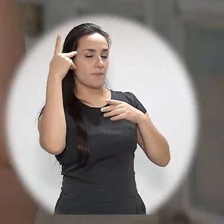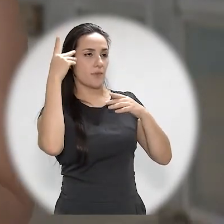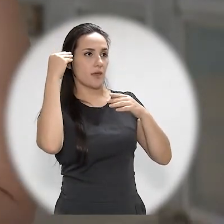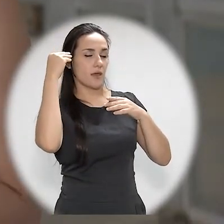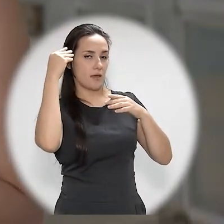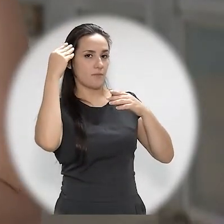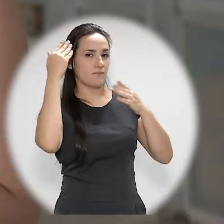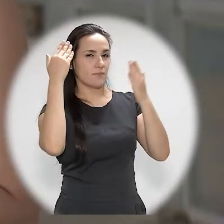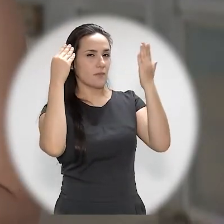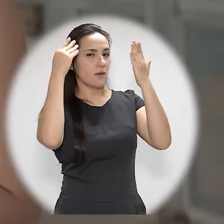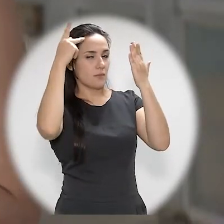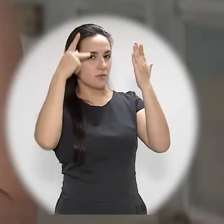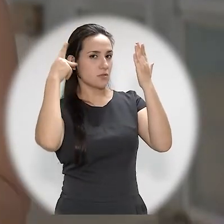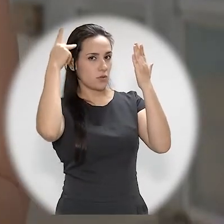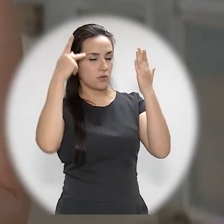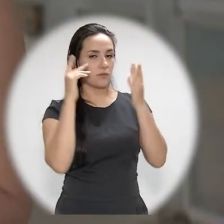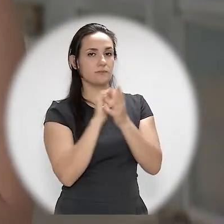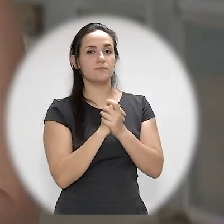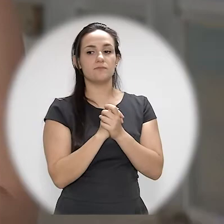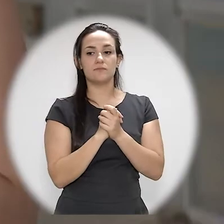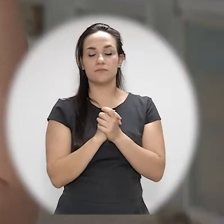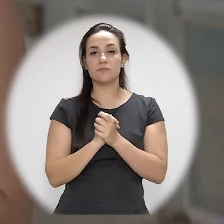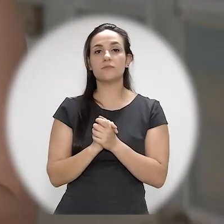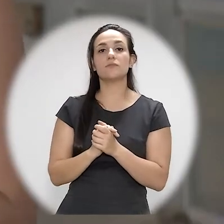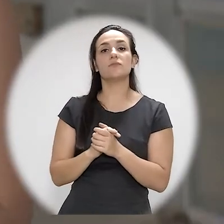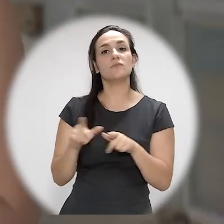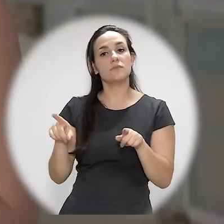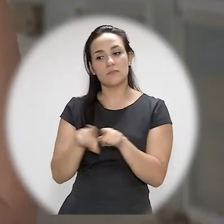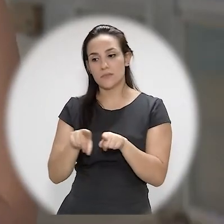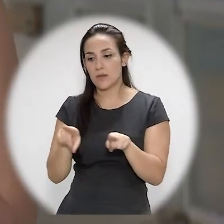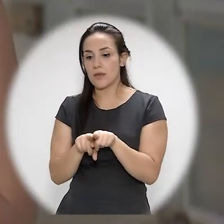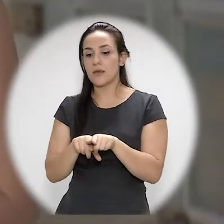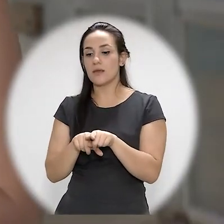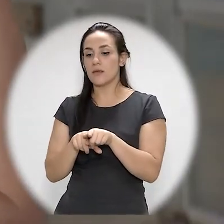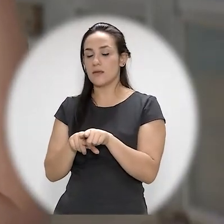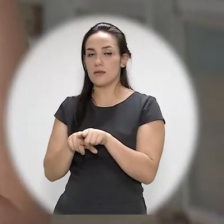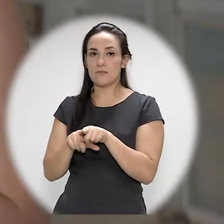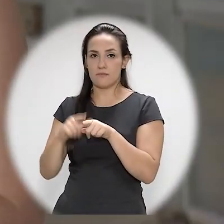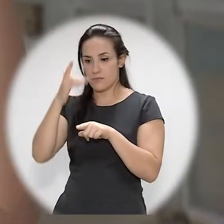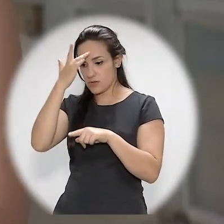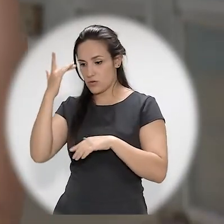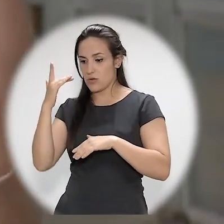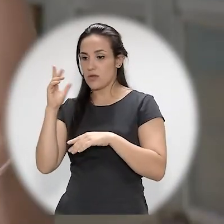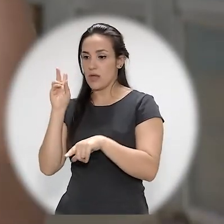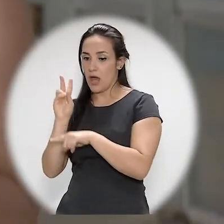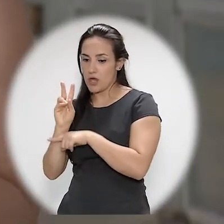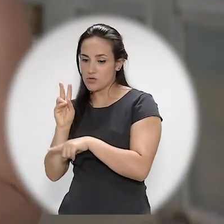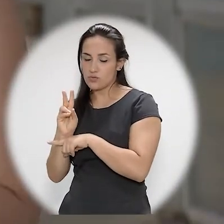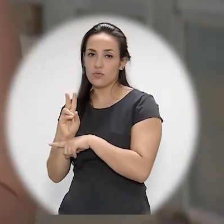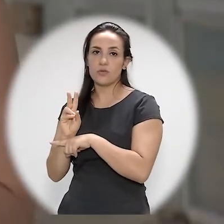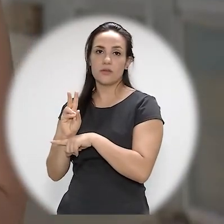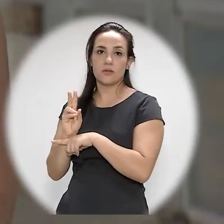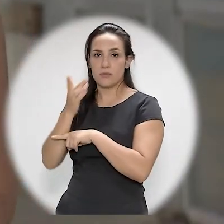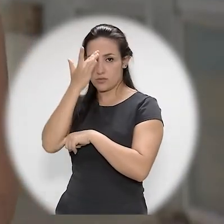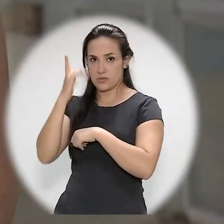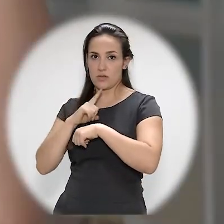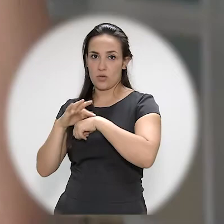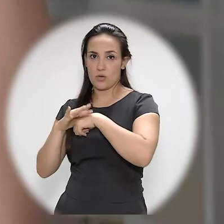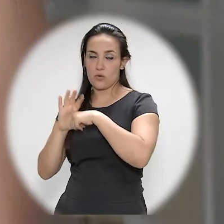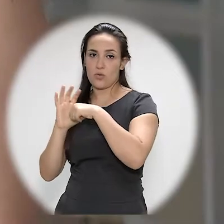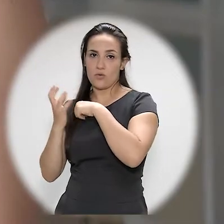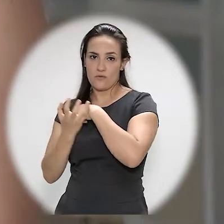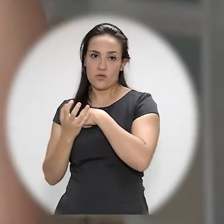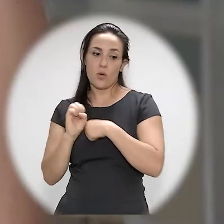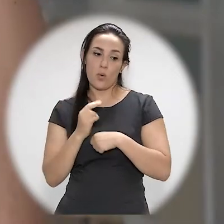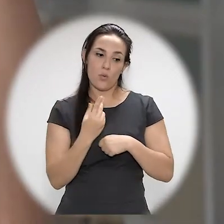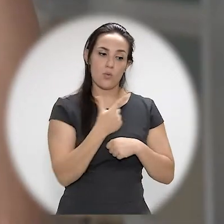psiquiátrico e práticas integrativas para os profissionais, tanto que atuam diretamente com o Covid, como para todos os outros profissionais do hospital. A